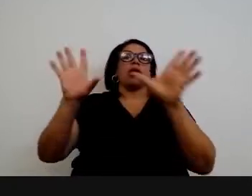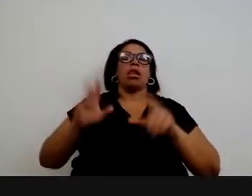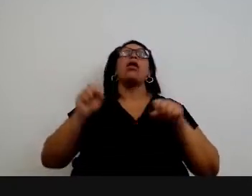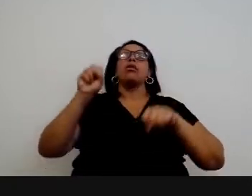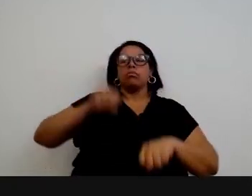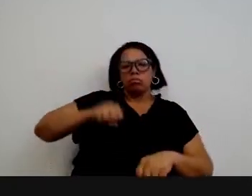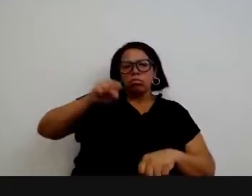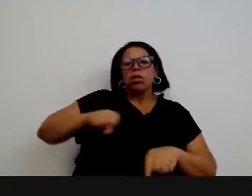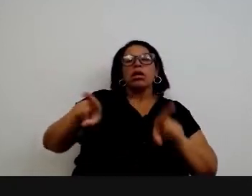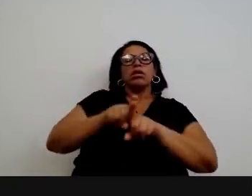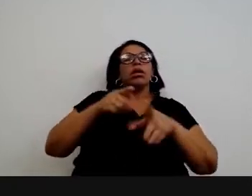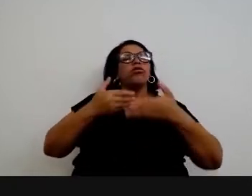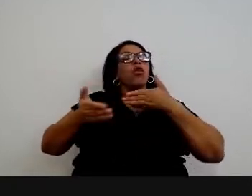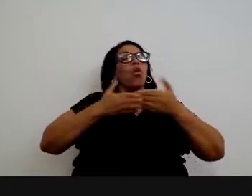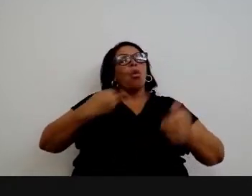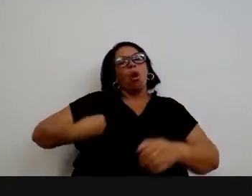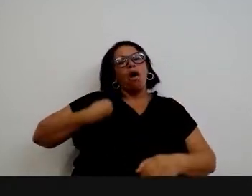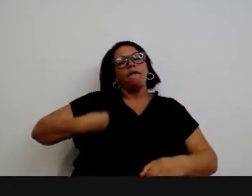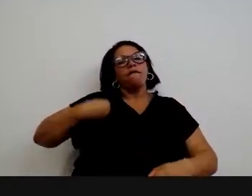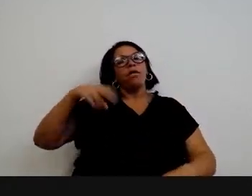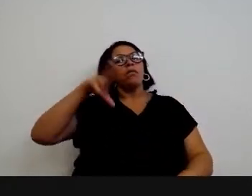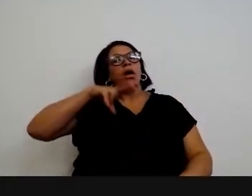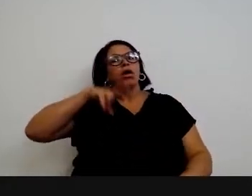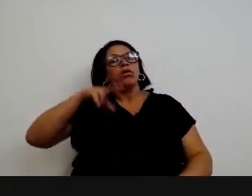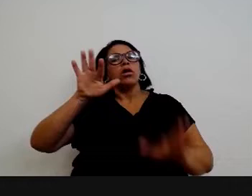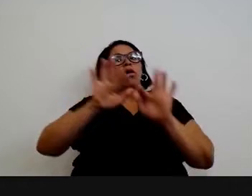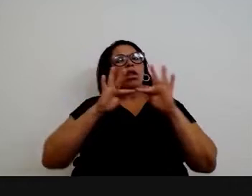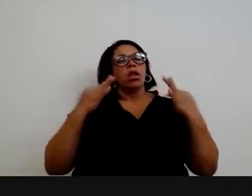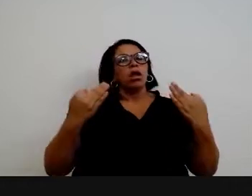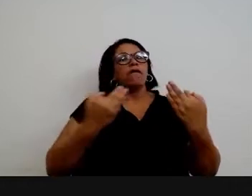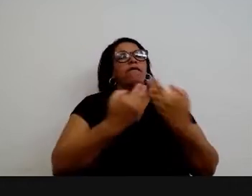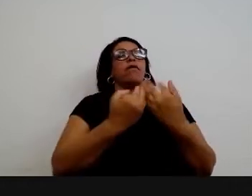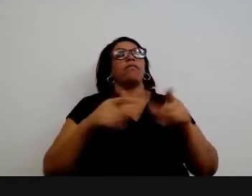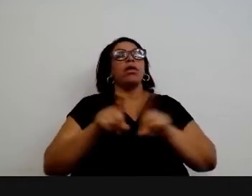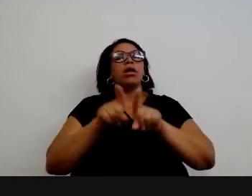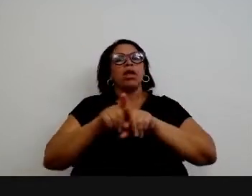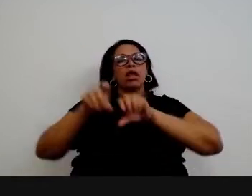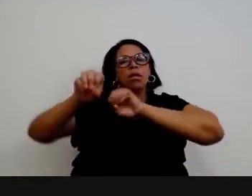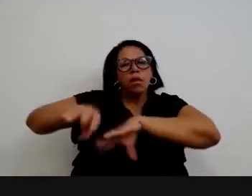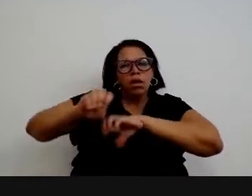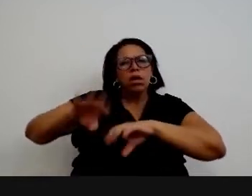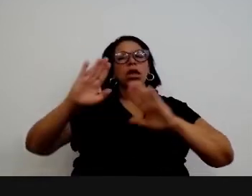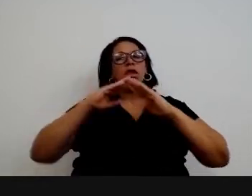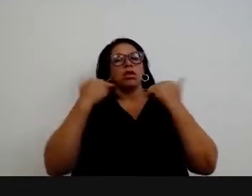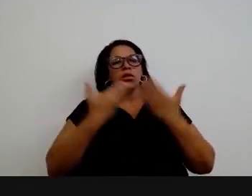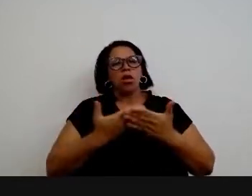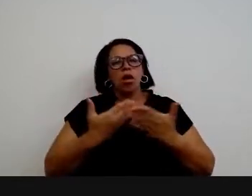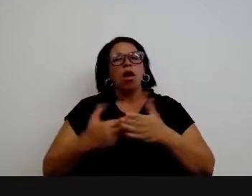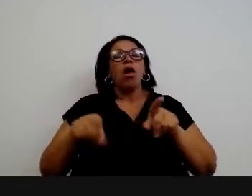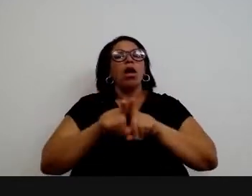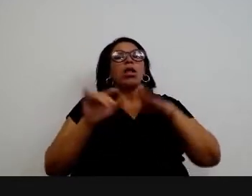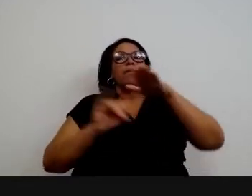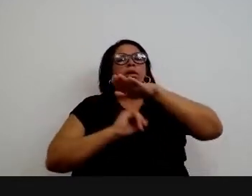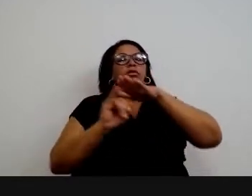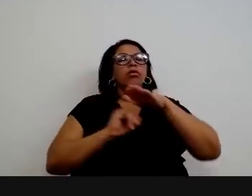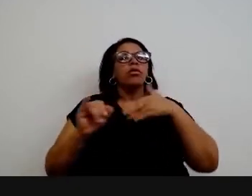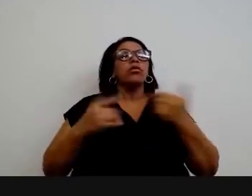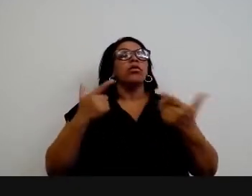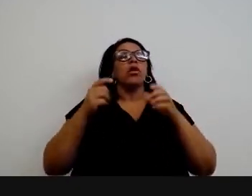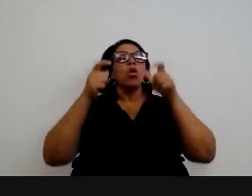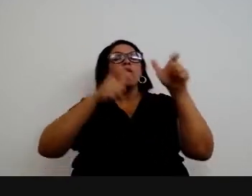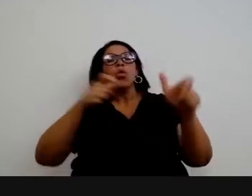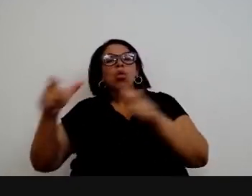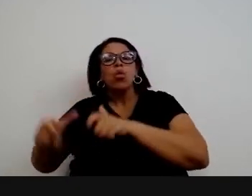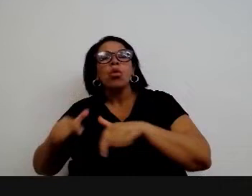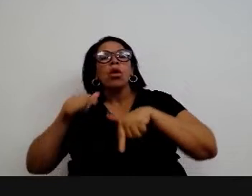isso também, seja nas nossas vidas, seja com as nossas famílias, seja nas nossas escolas, seja nas nossas instituições, nas